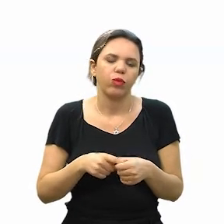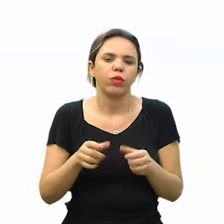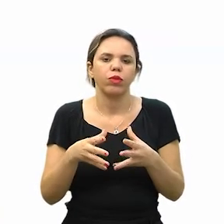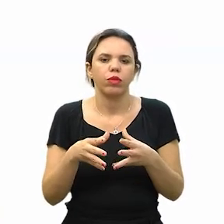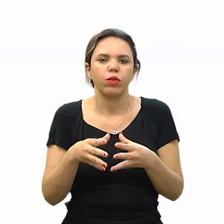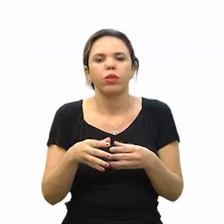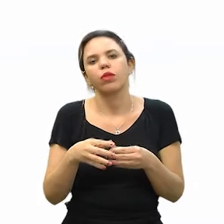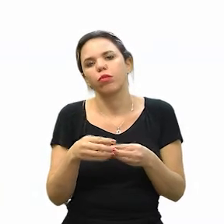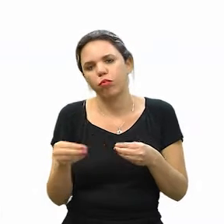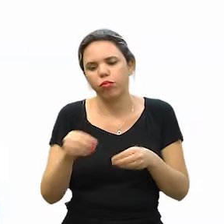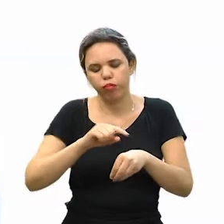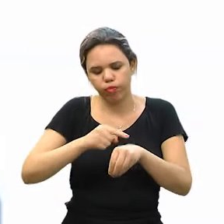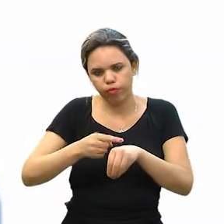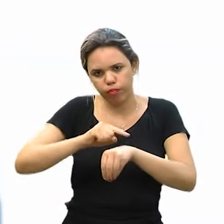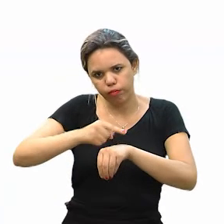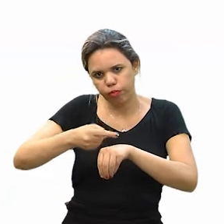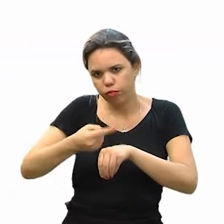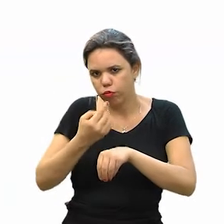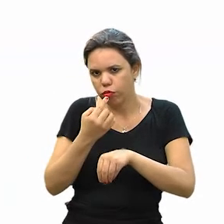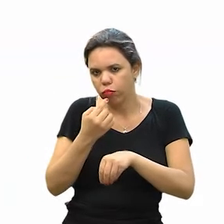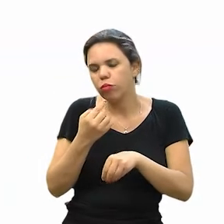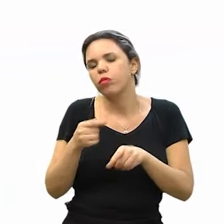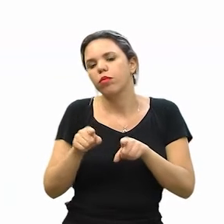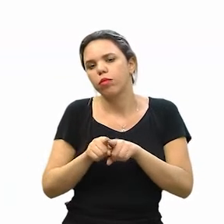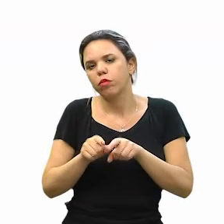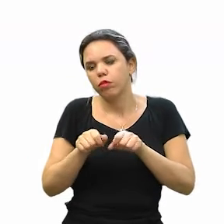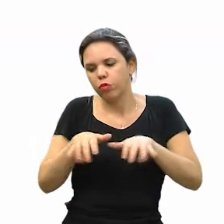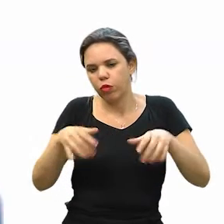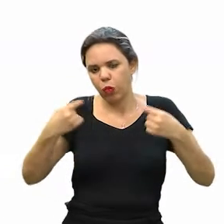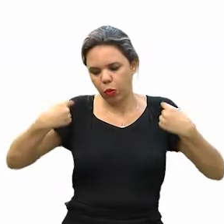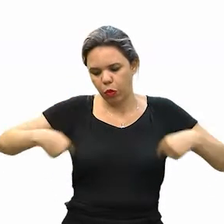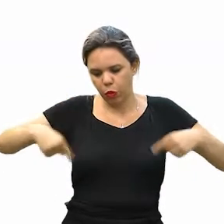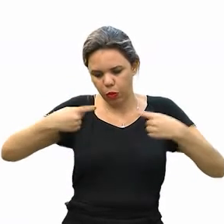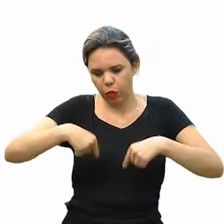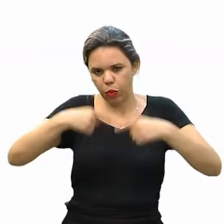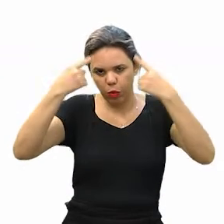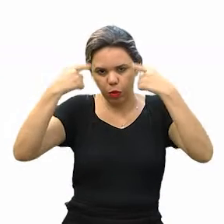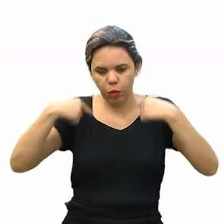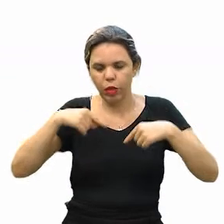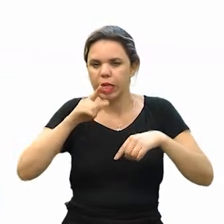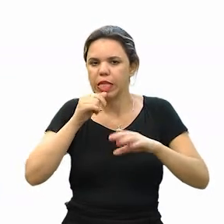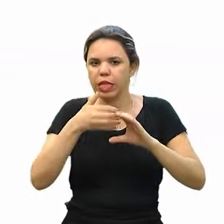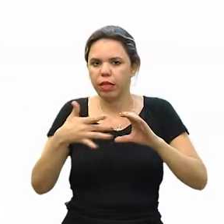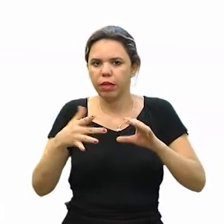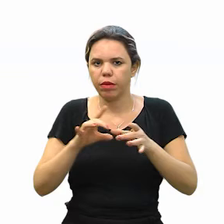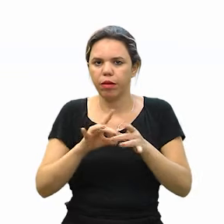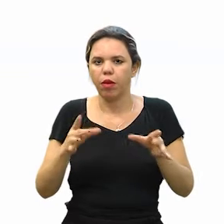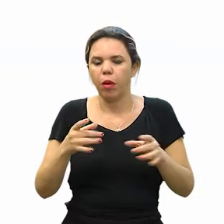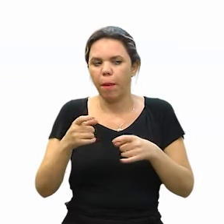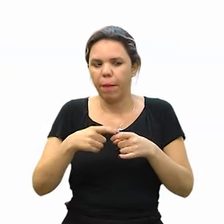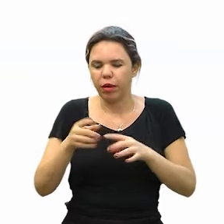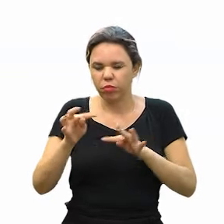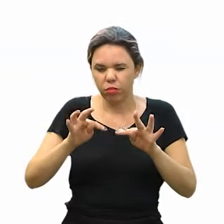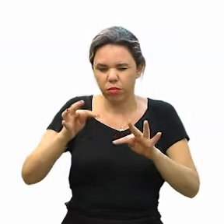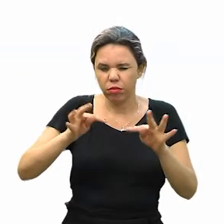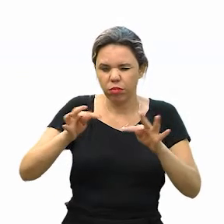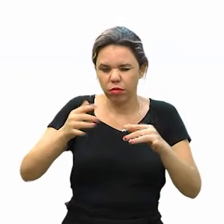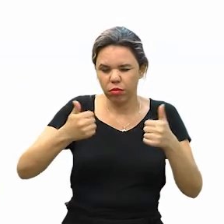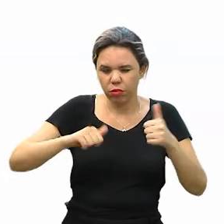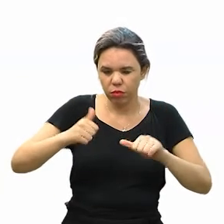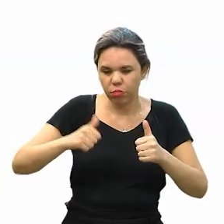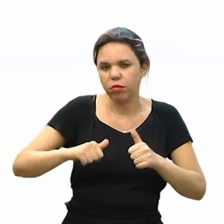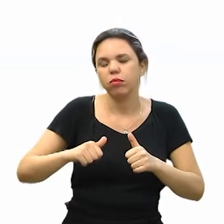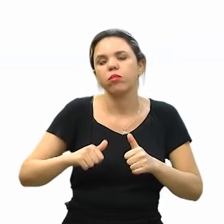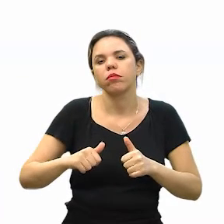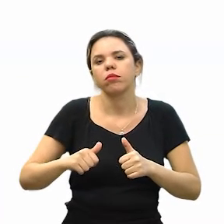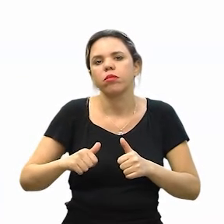encimadas por essas vesículas e a distribuição em faixa. Então, essas características permitem que o médico faça o